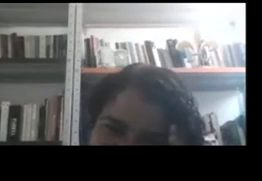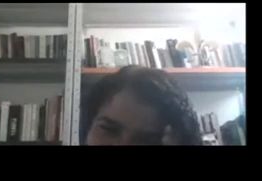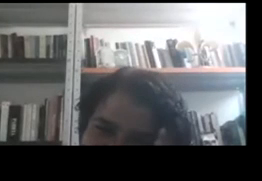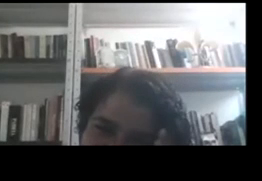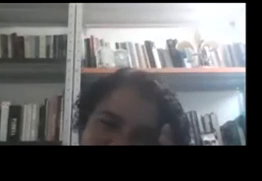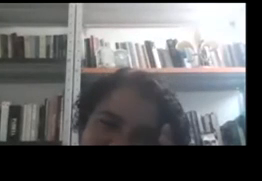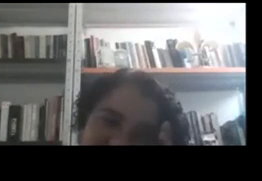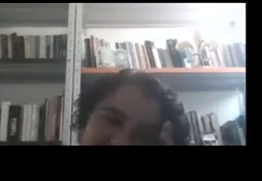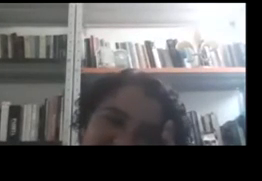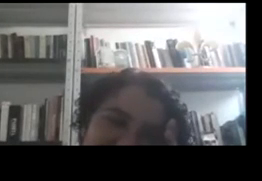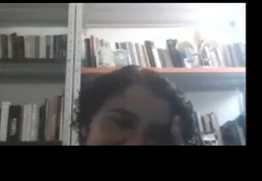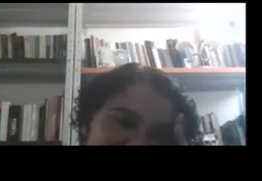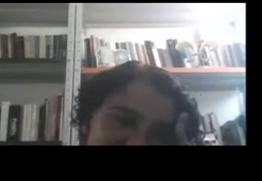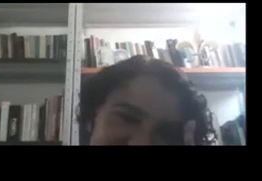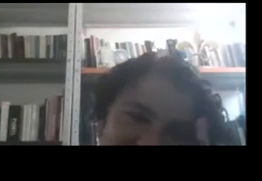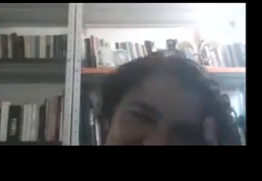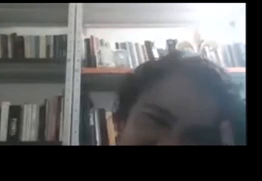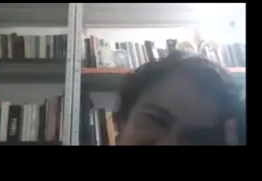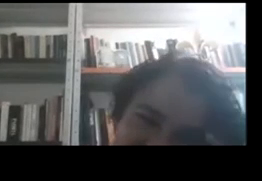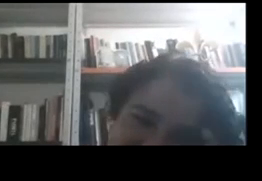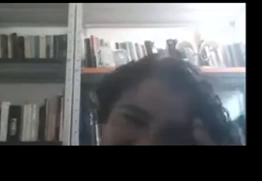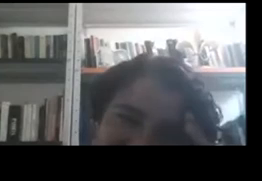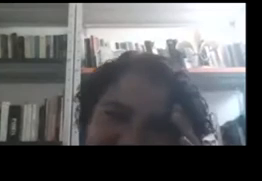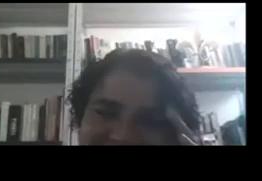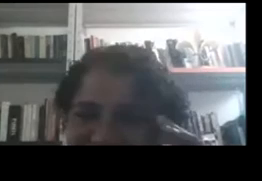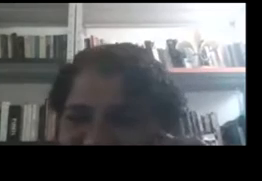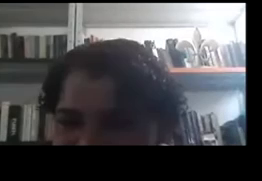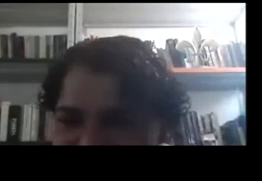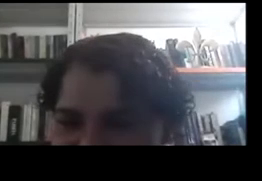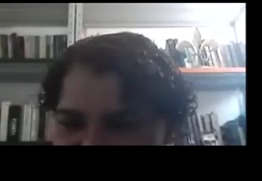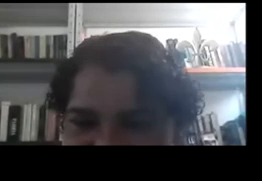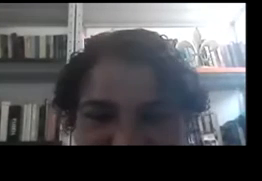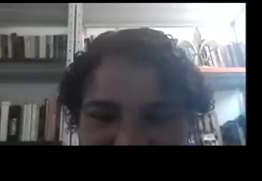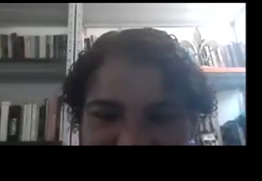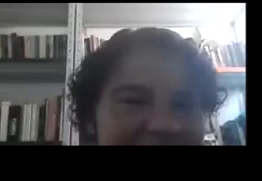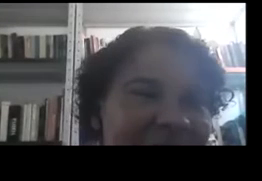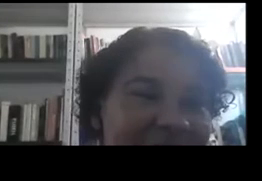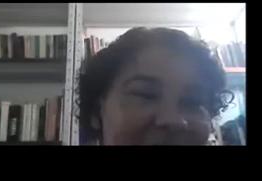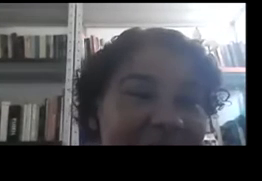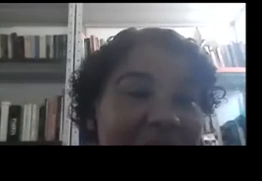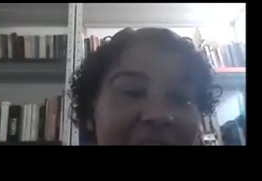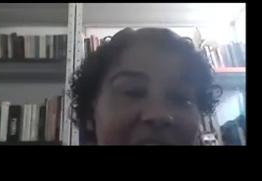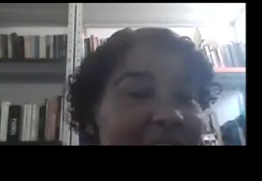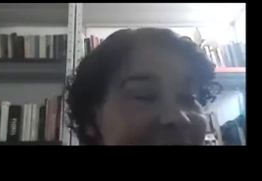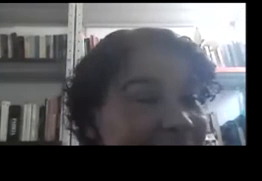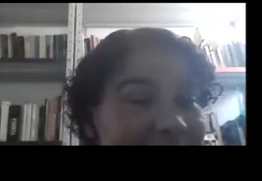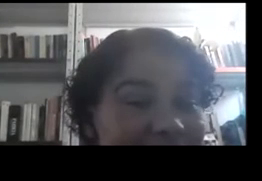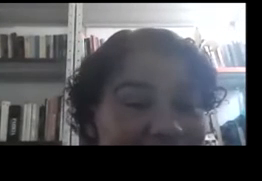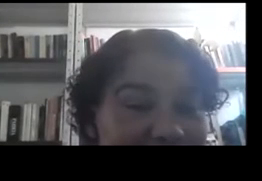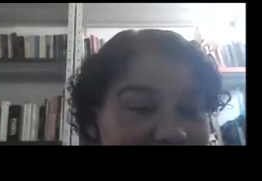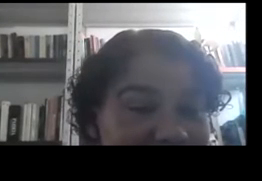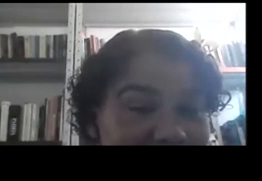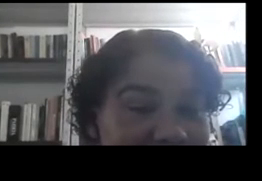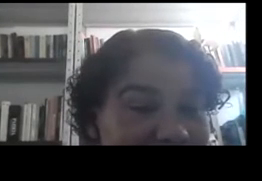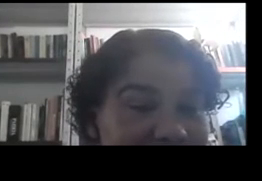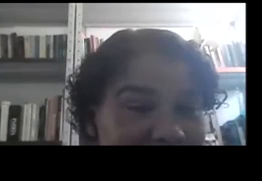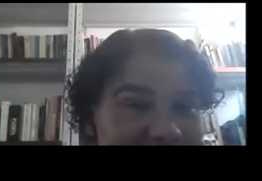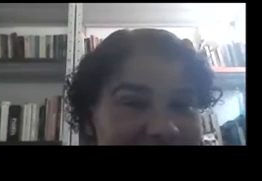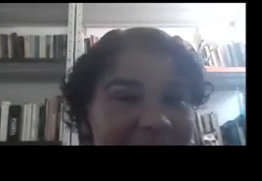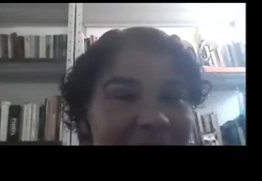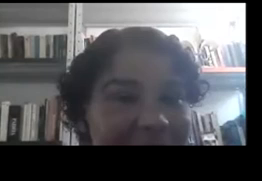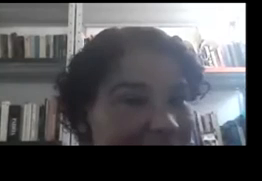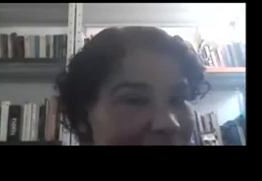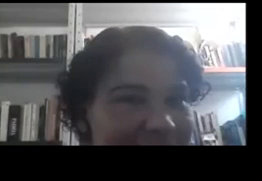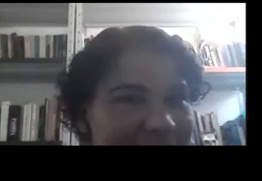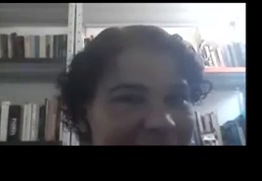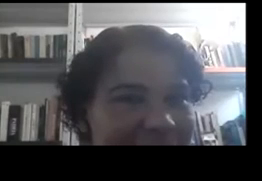bem? Tá bom. Obrigada. Pronto, Mas vou hoje fazer. eu tenho que